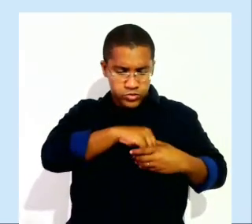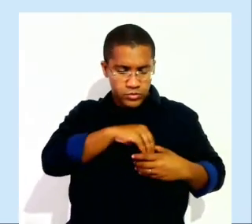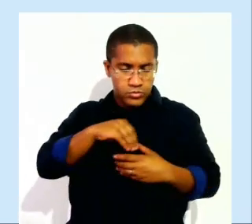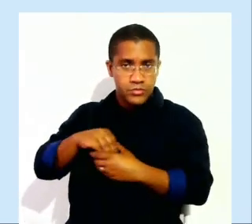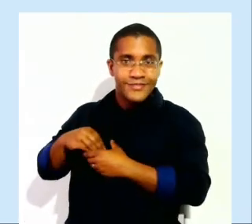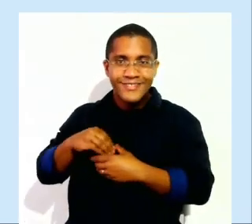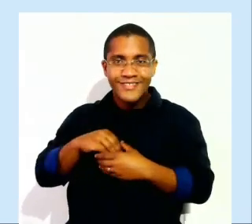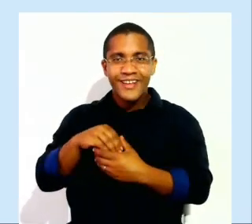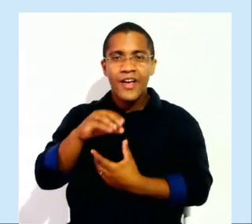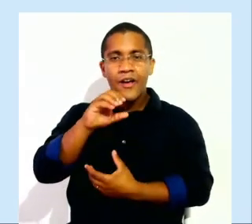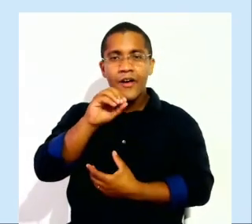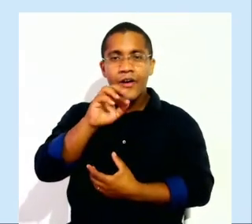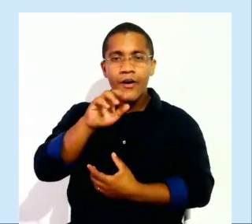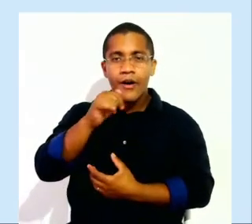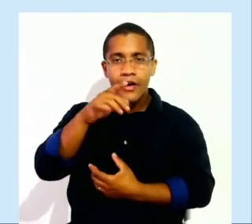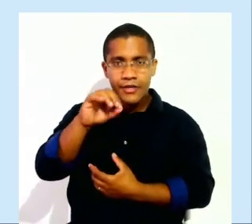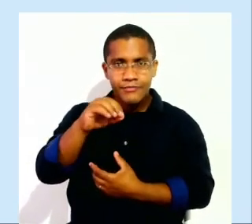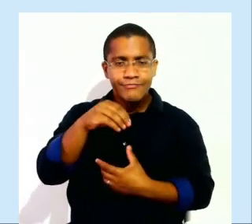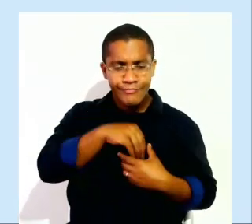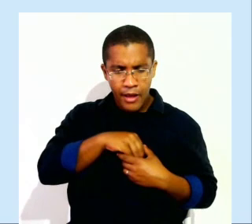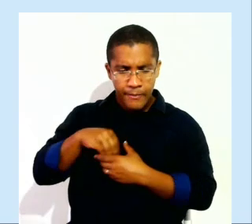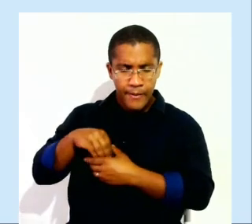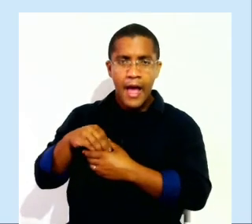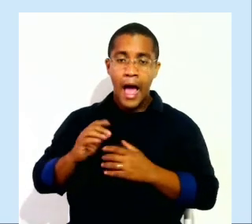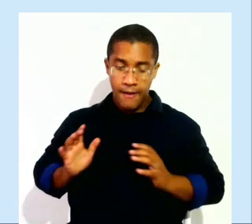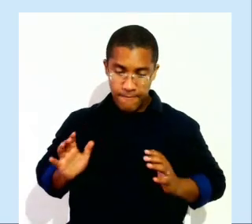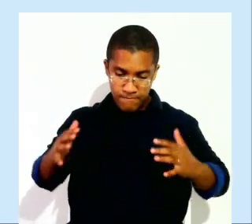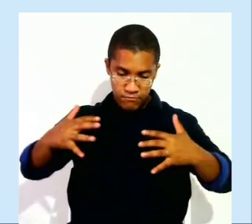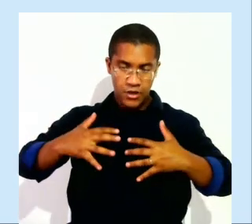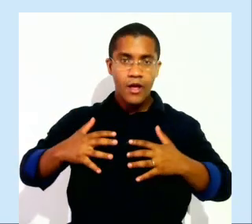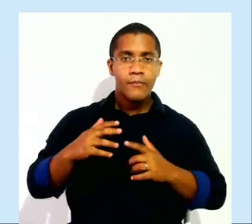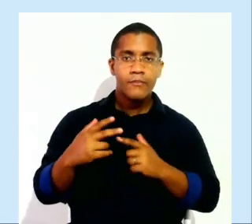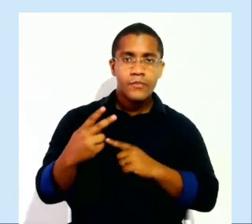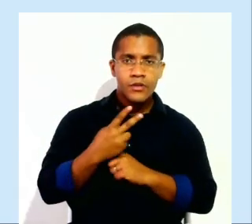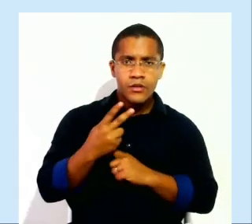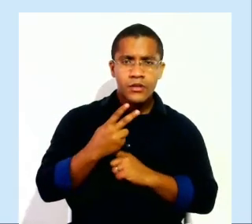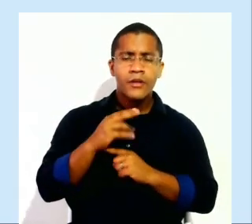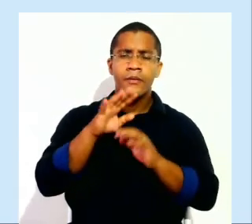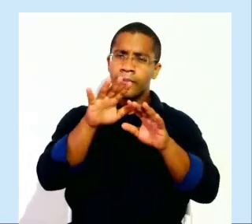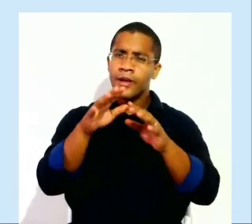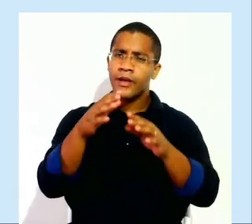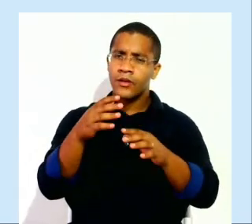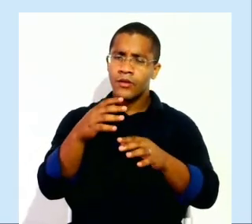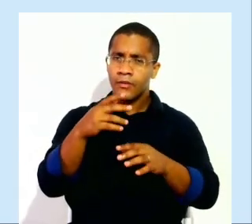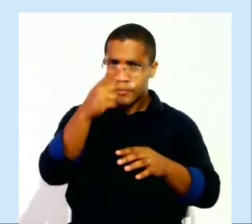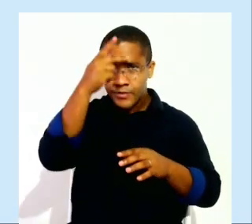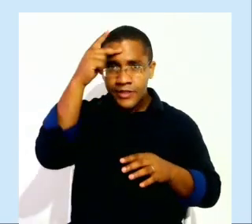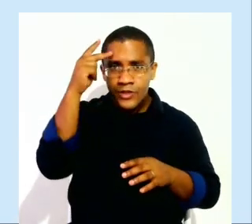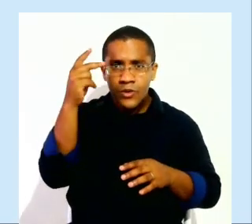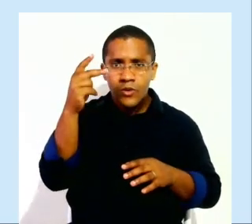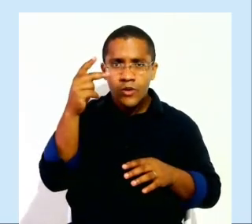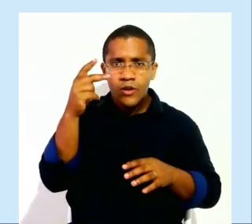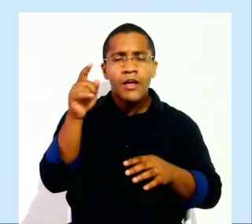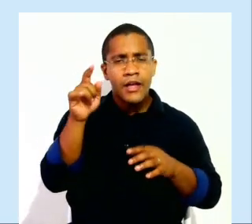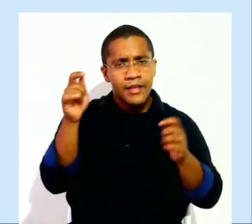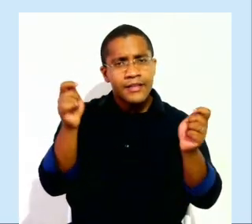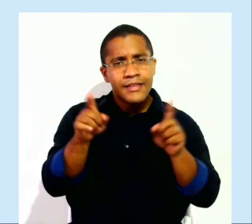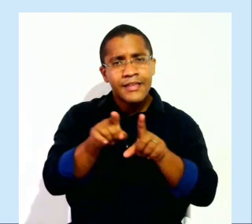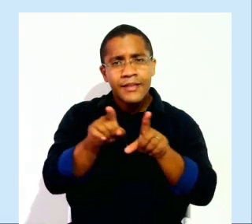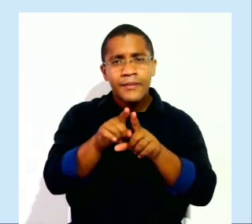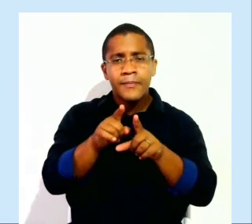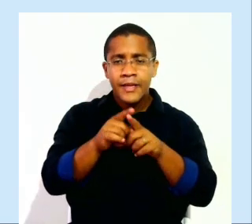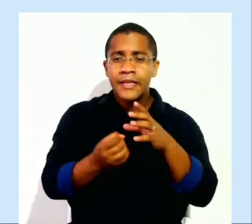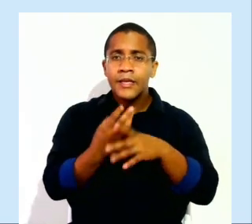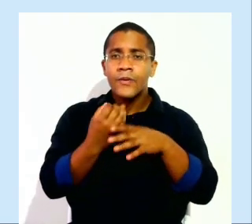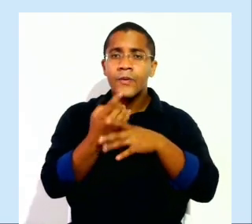Na nossa espécie humana, ele também vai produzir as células sanguíneas. E é lógico que se vai se falar dos